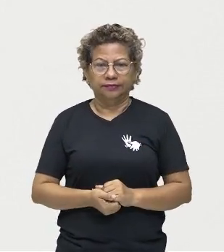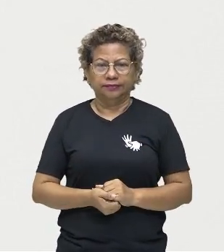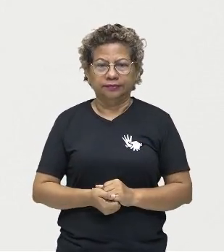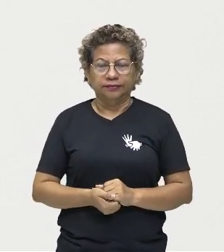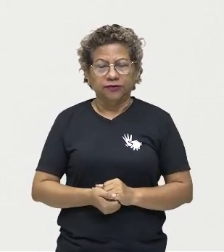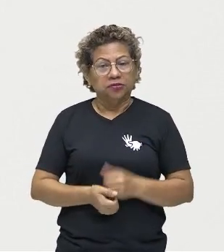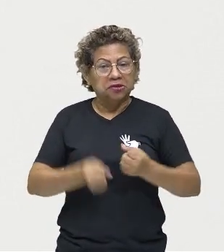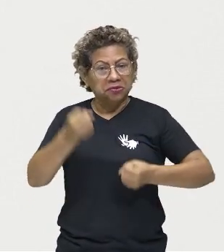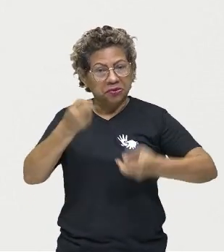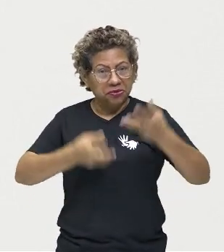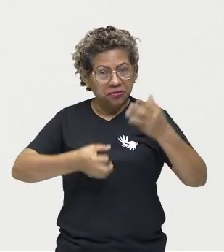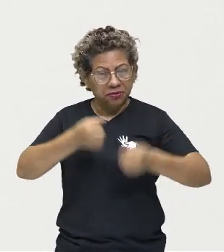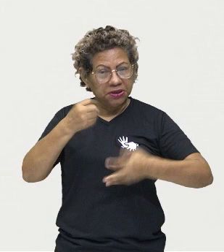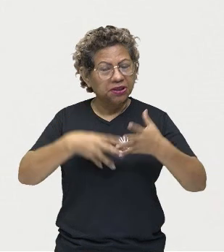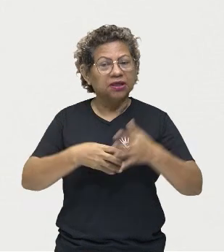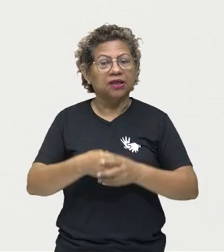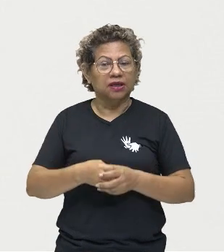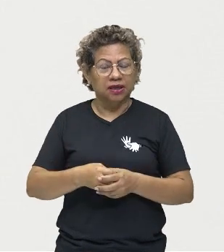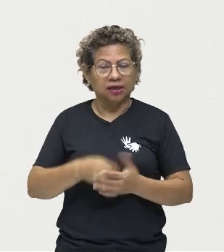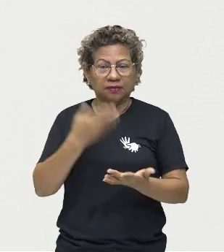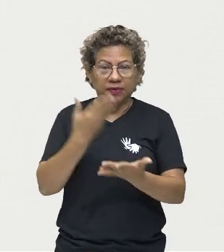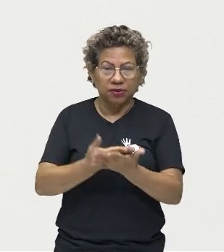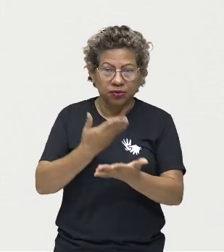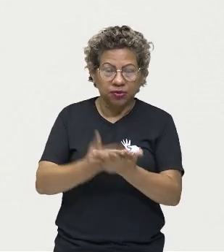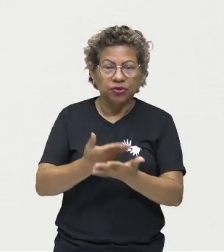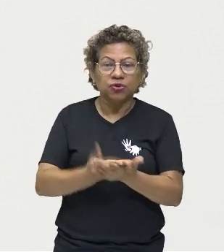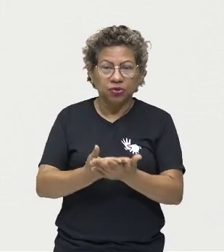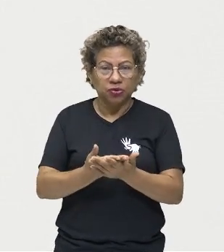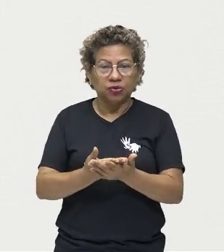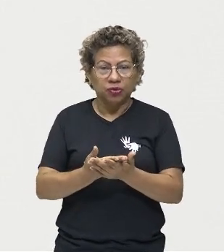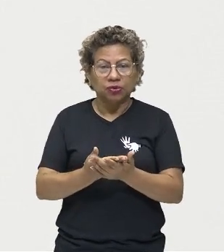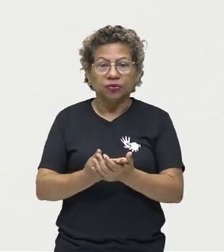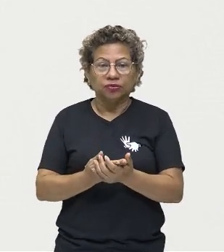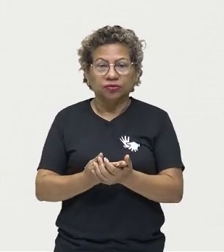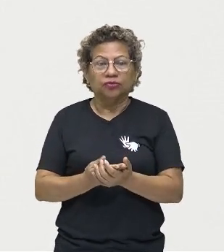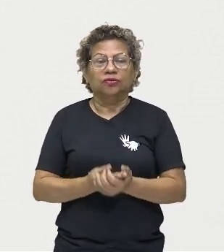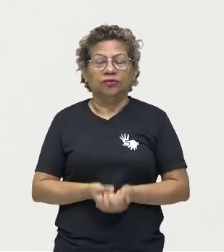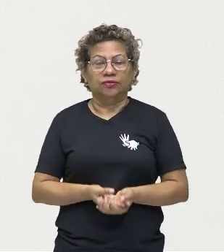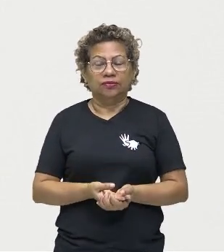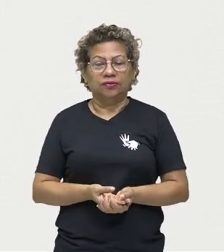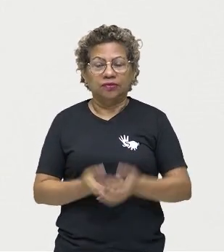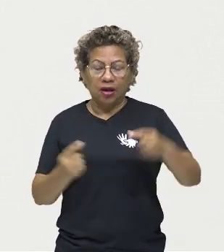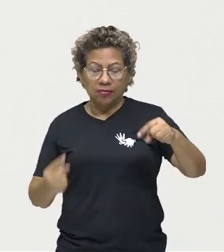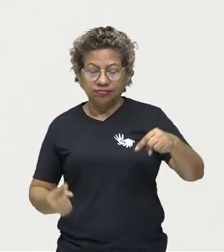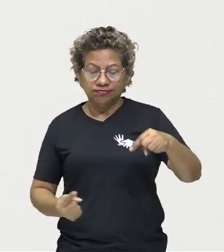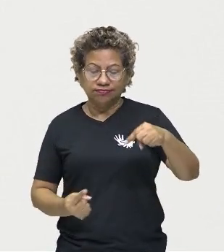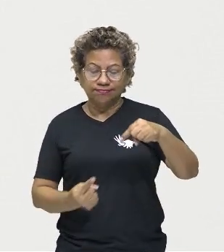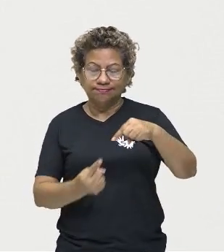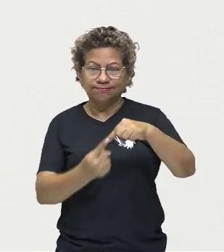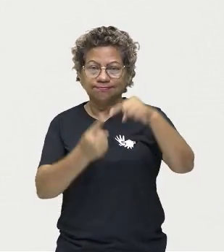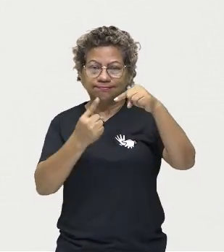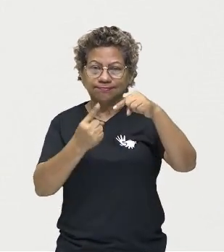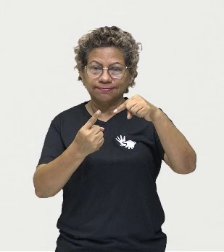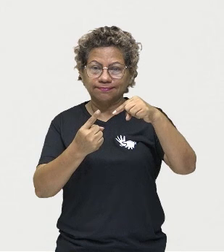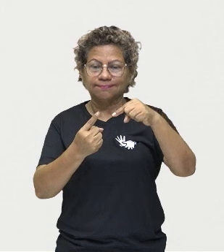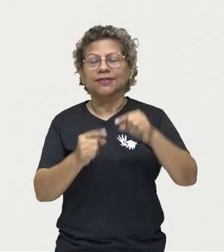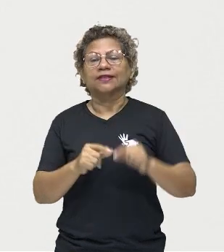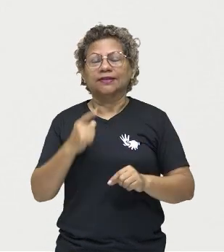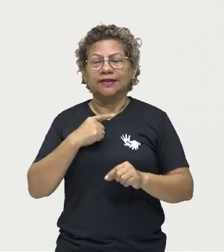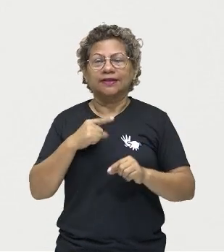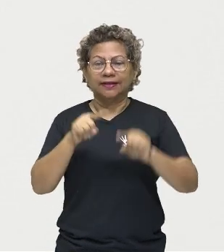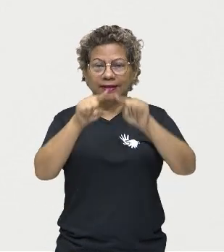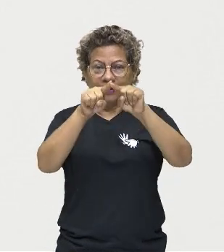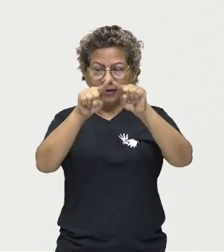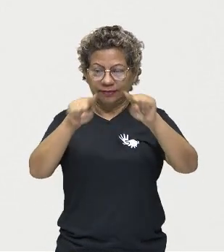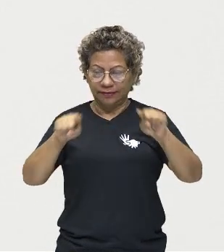Conforme definições trabalhadas na aula, a alternativa correta é a letra D, pois a mediana que liga o vértice, né, do triângulo